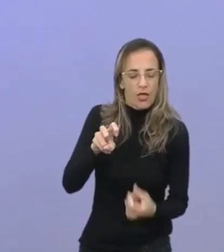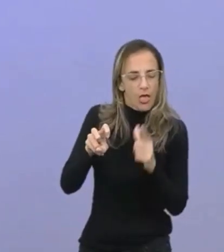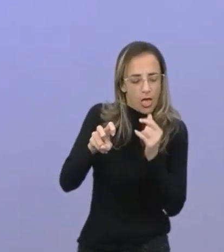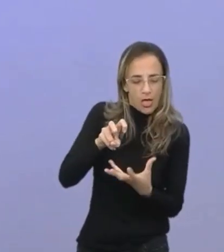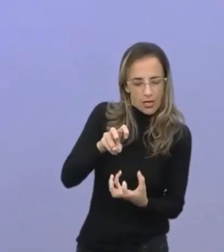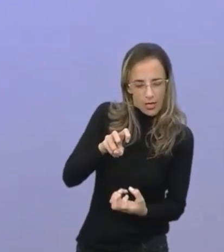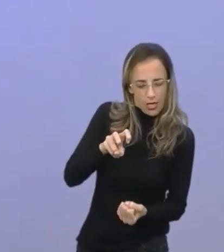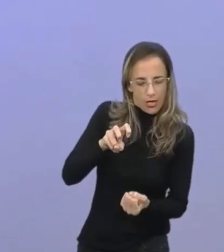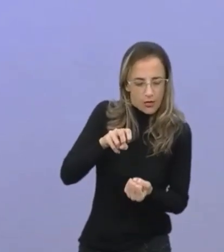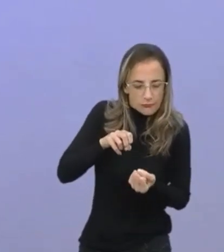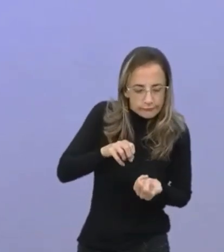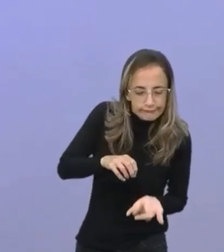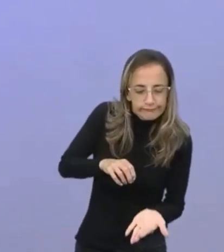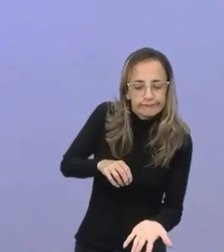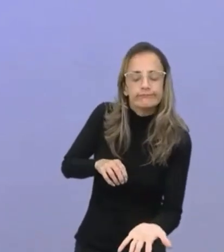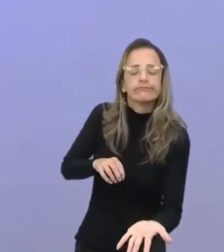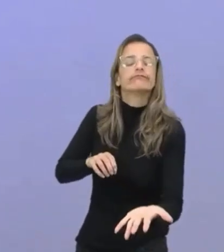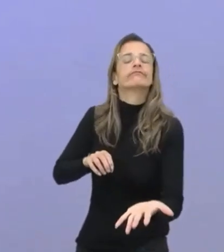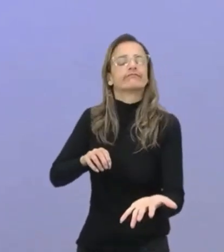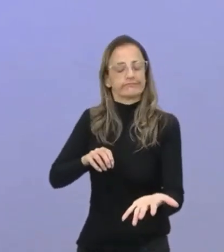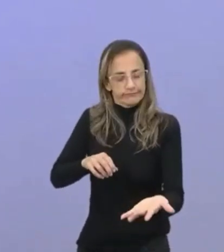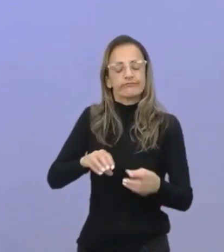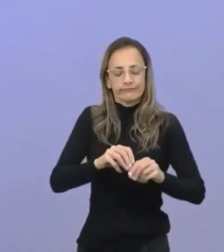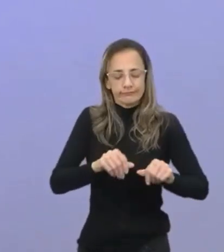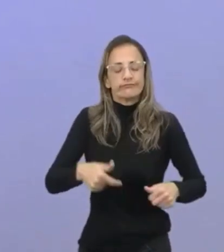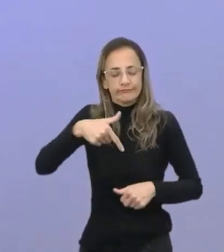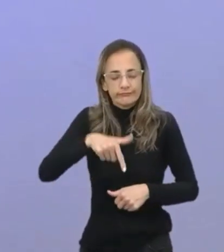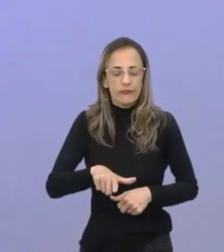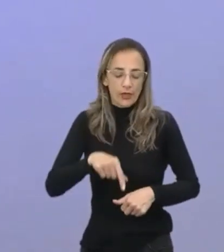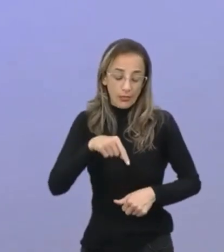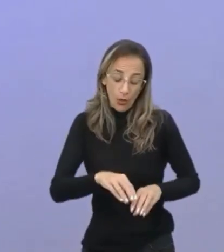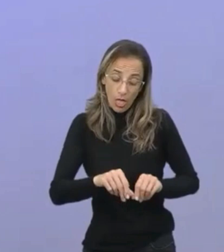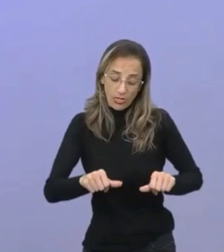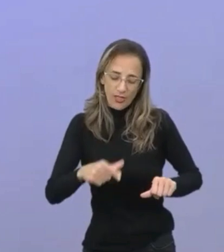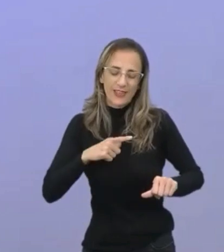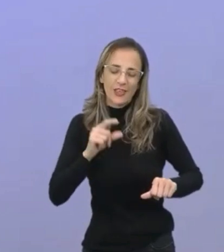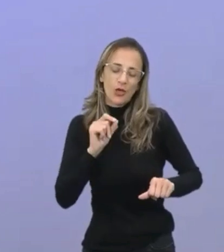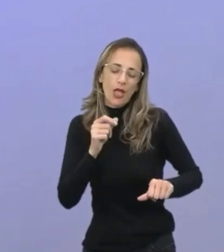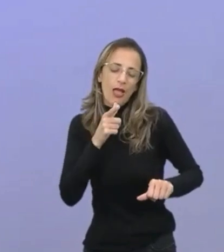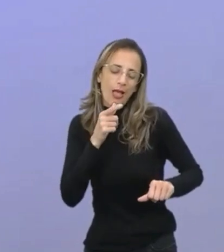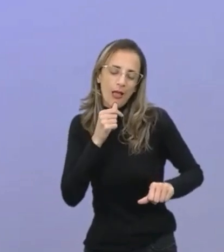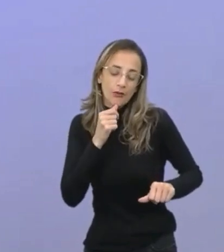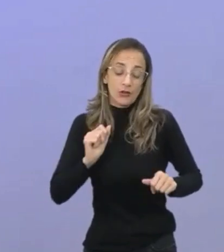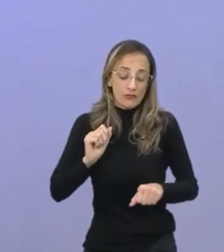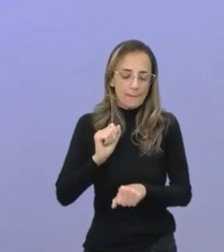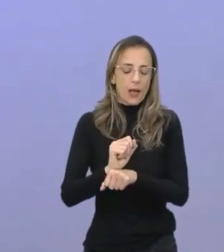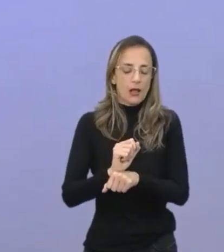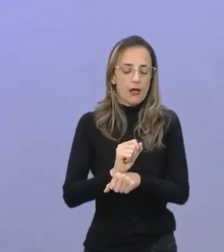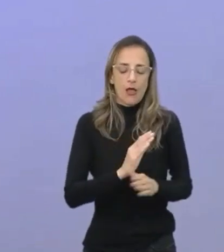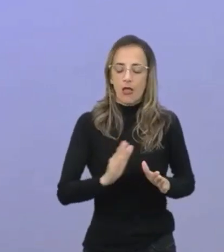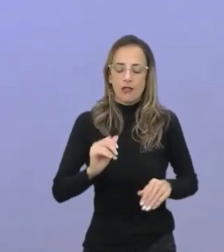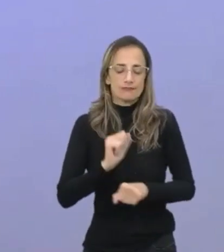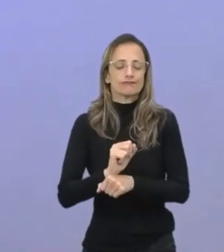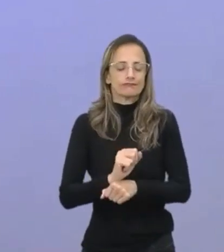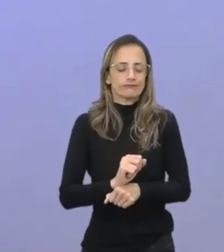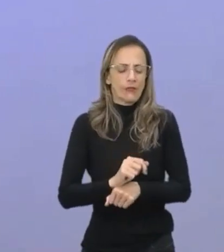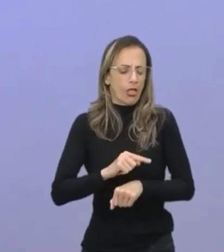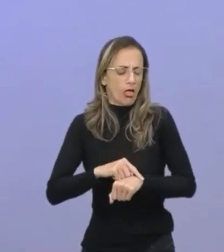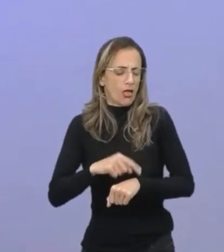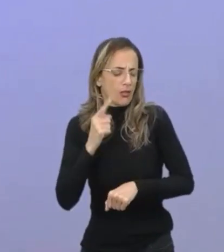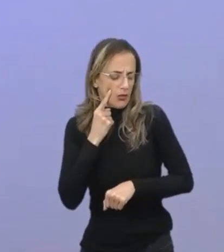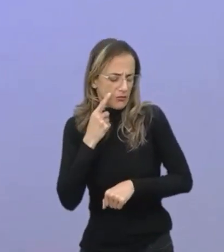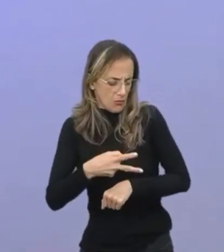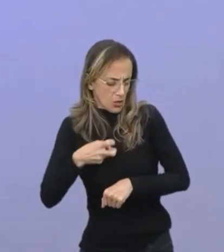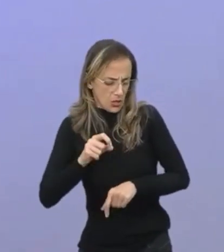água e colocar, então, na terra novamente, e aí a terra vai estar úmida e ele vai parar, então, esse processo. Daqui a um tempo, ele vai perceber que a terra estará